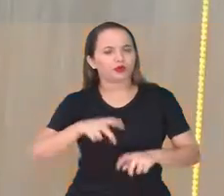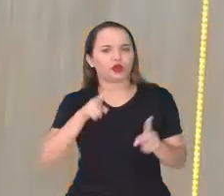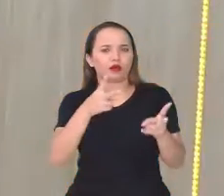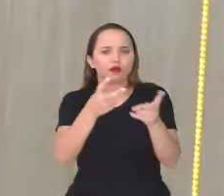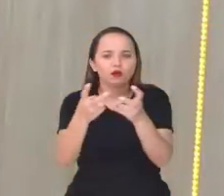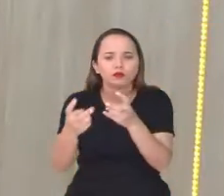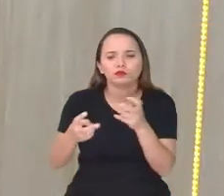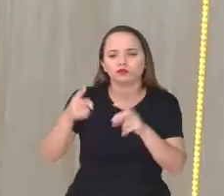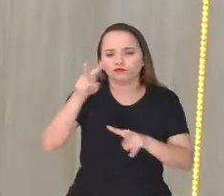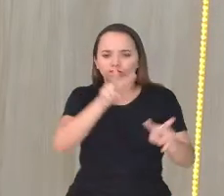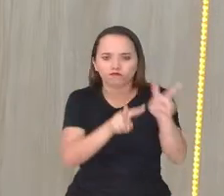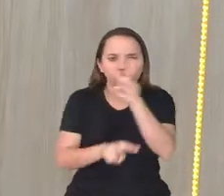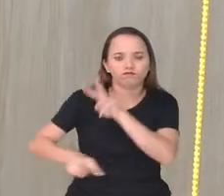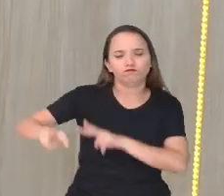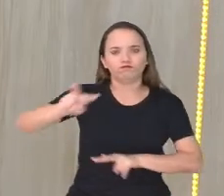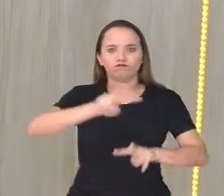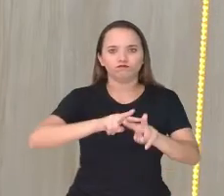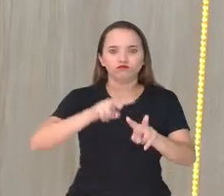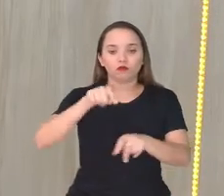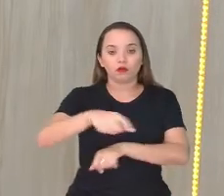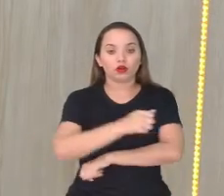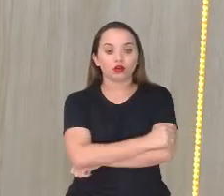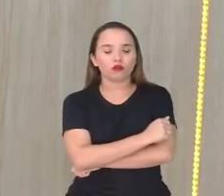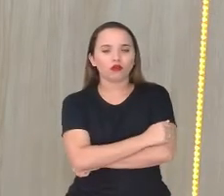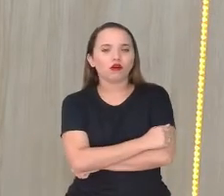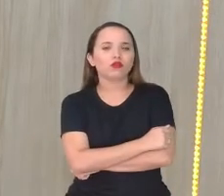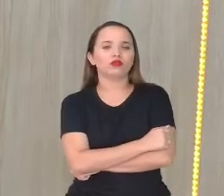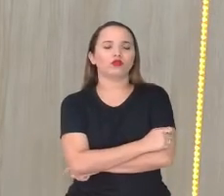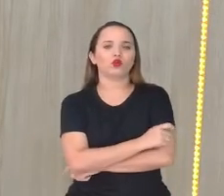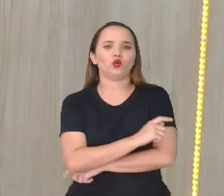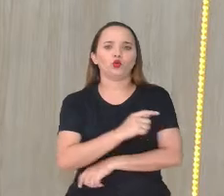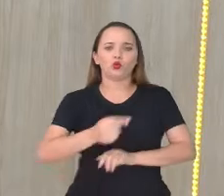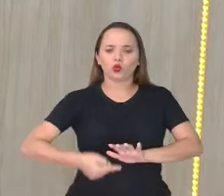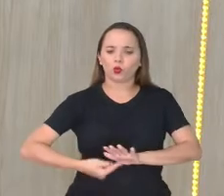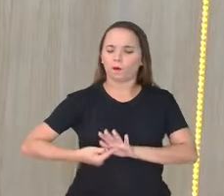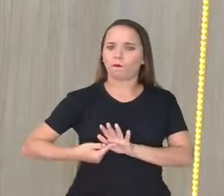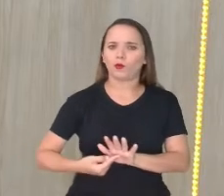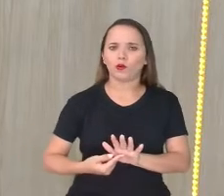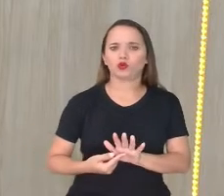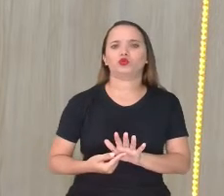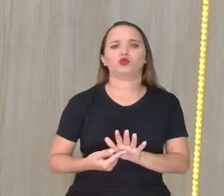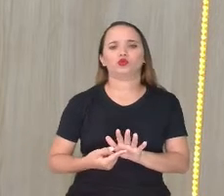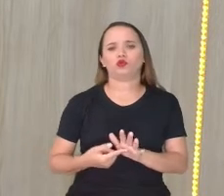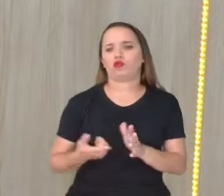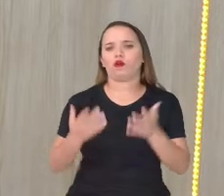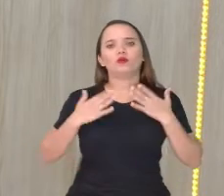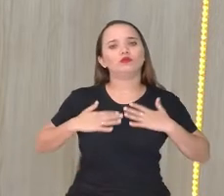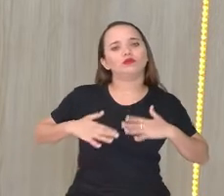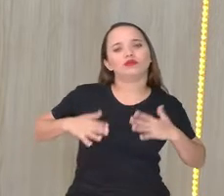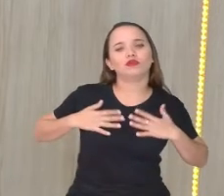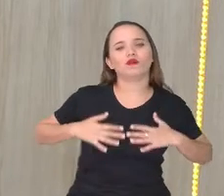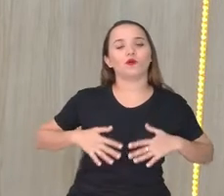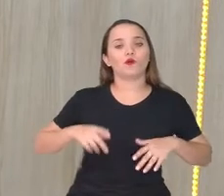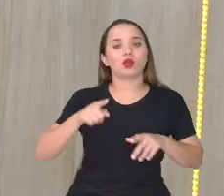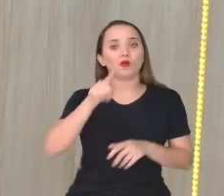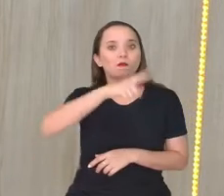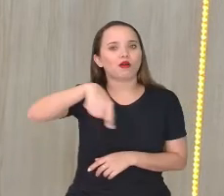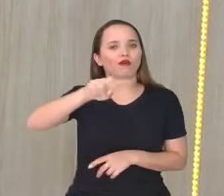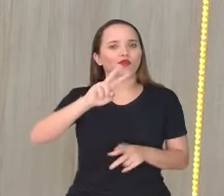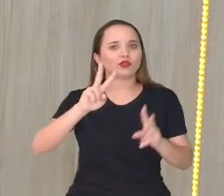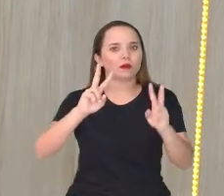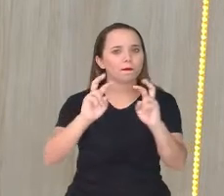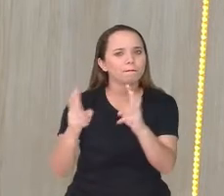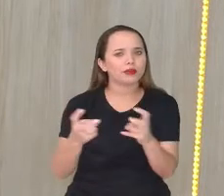você está dando condições para aquele estudante ele se mostrar de maneira tranquila, para que você